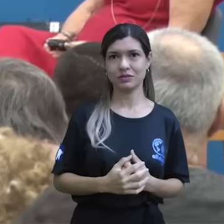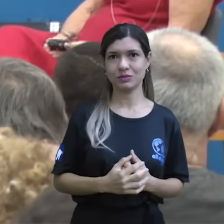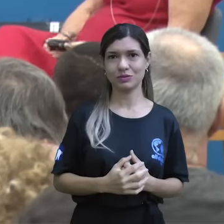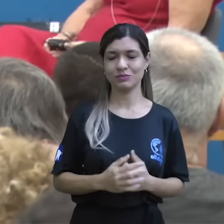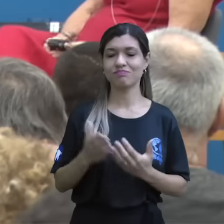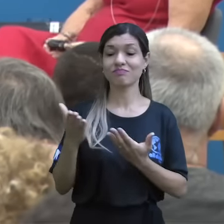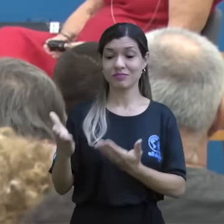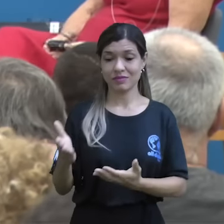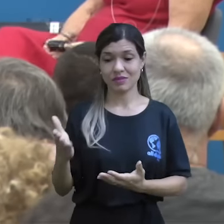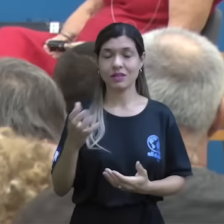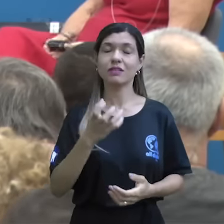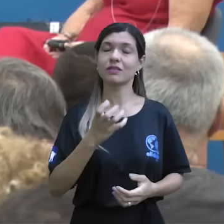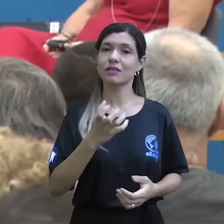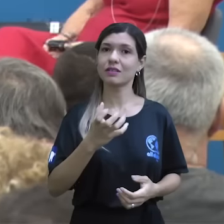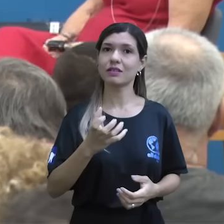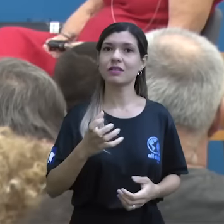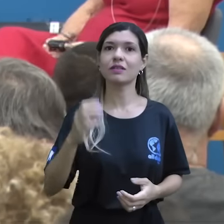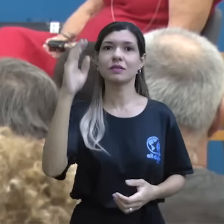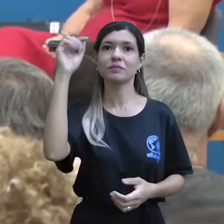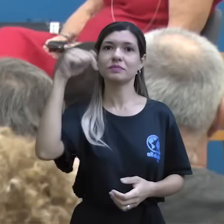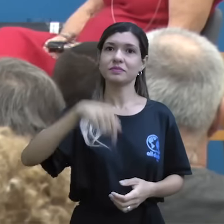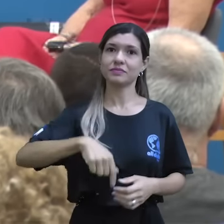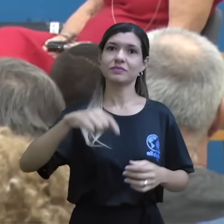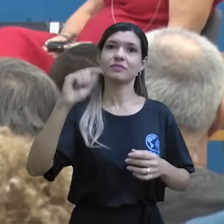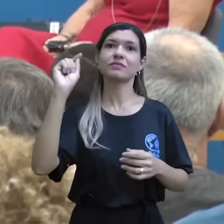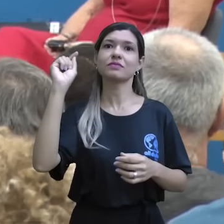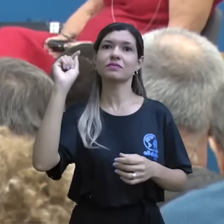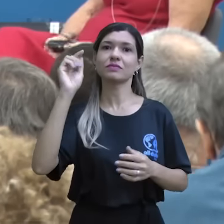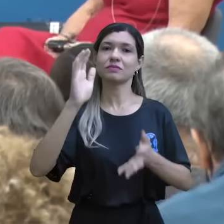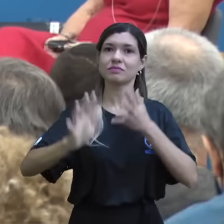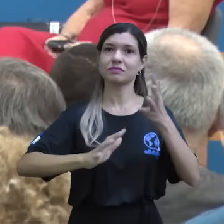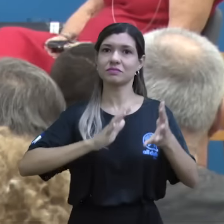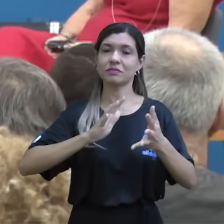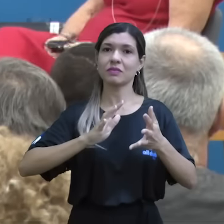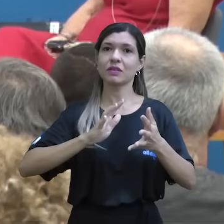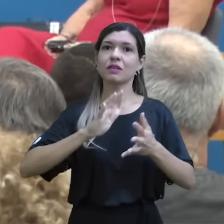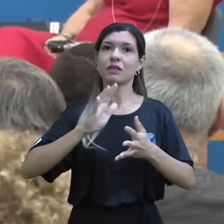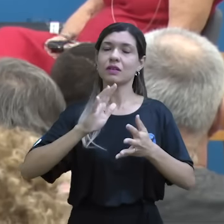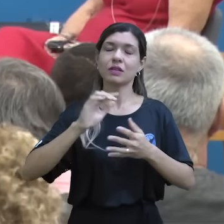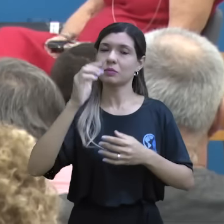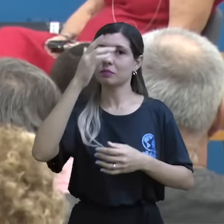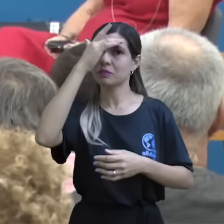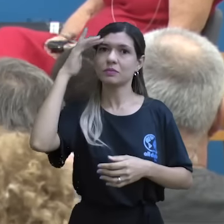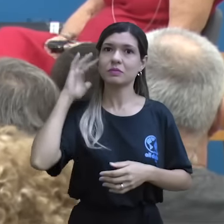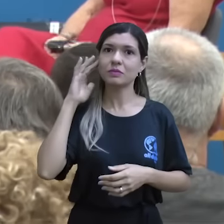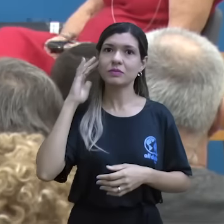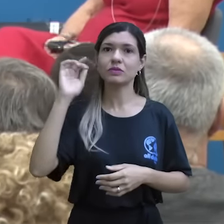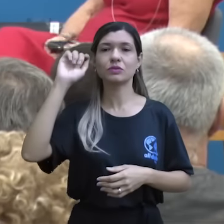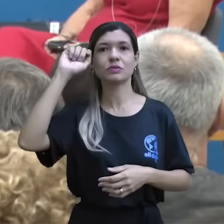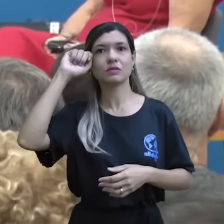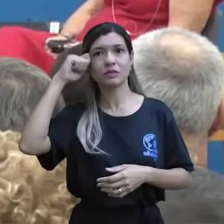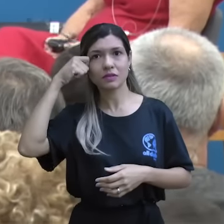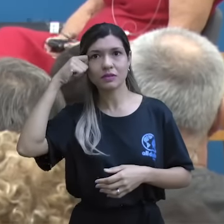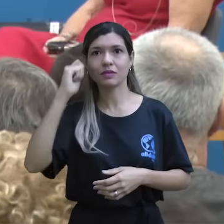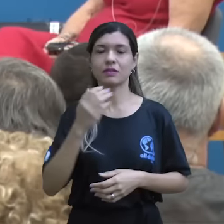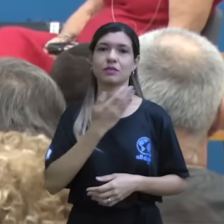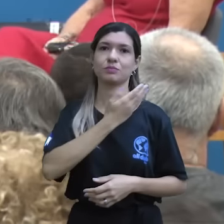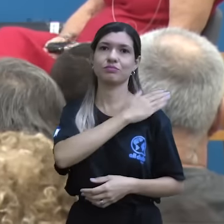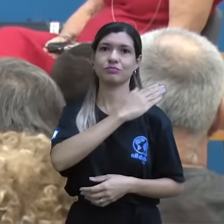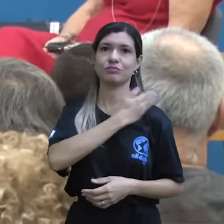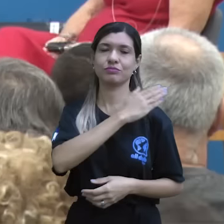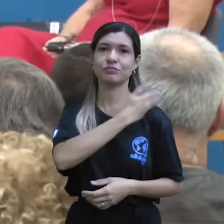exclusão social. Nos anos 10, ele estava dizendo que ele era uma pessoa desagradável porque